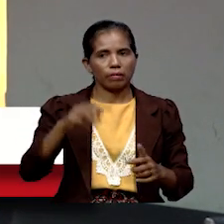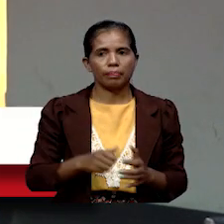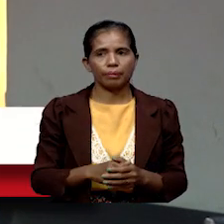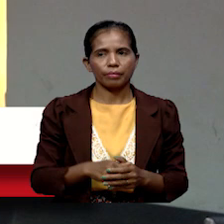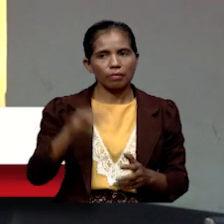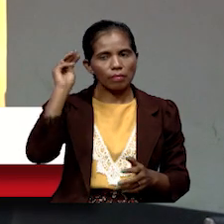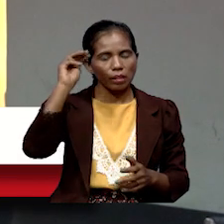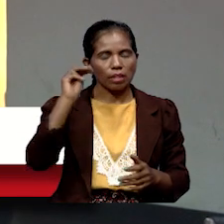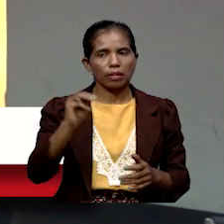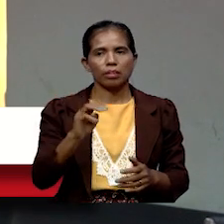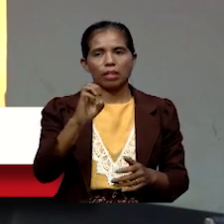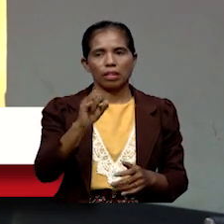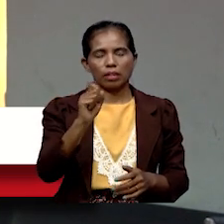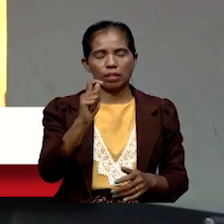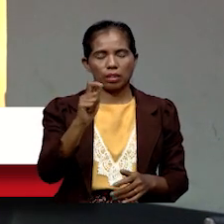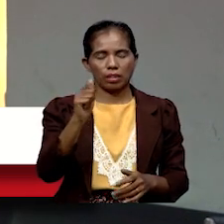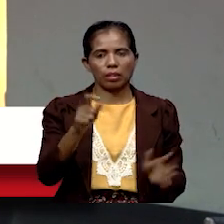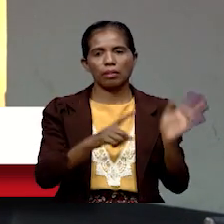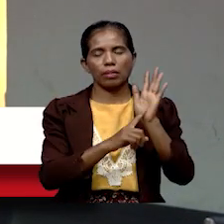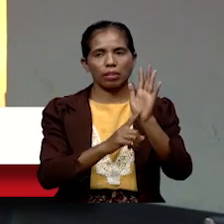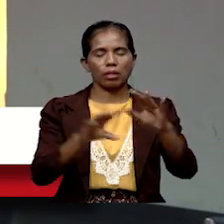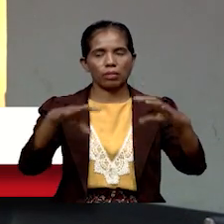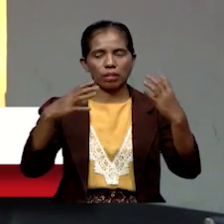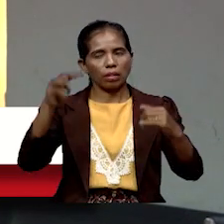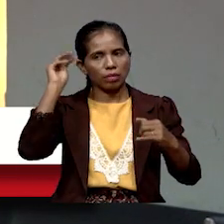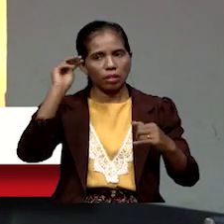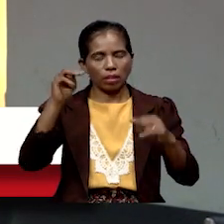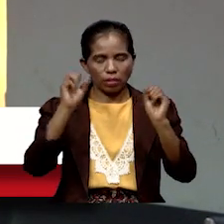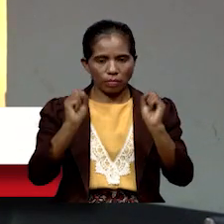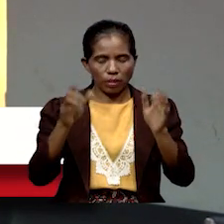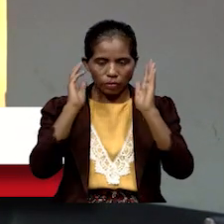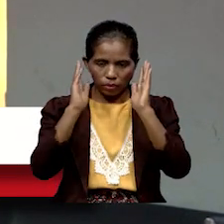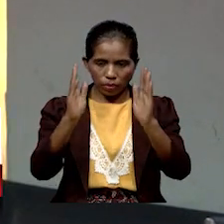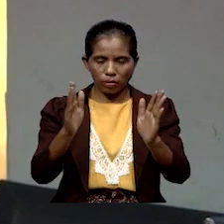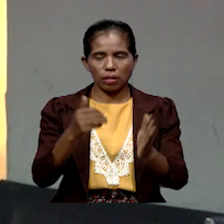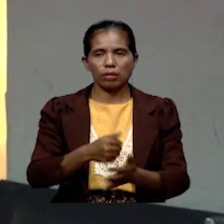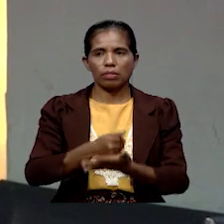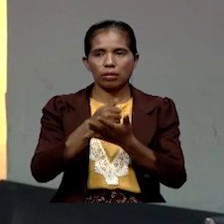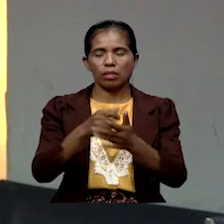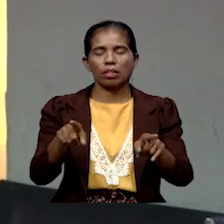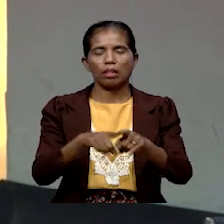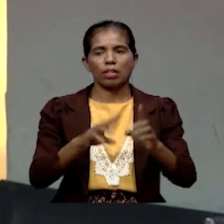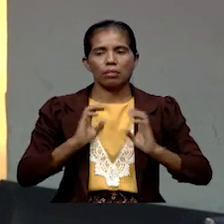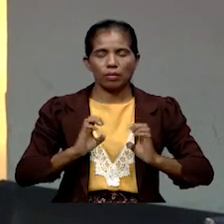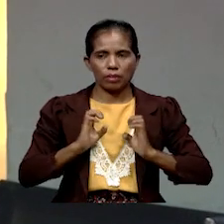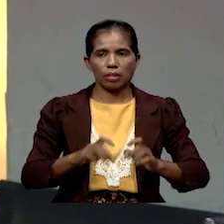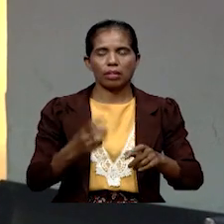Ministério da Administração Estatal, para tu apresenta ao meu Conselho Ministro, para ir ne considerado, será que ita tem, nessa emergência, cara, que ita tem